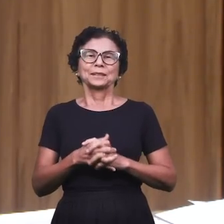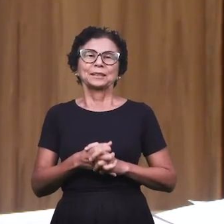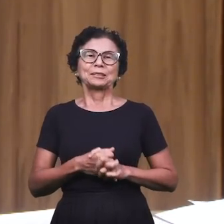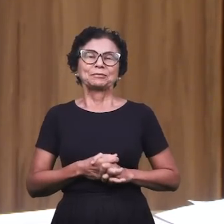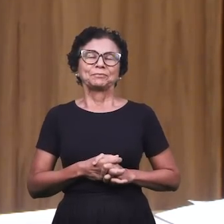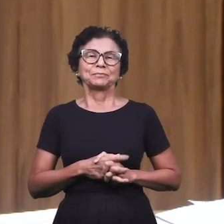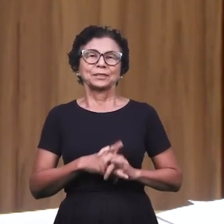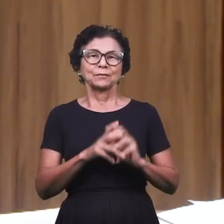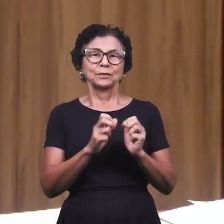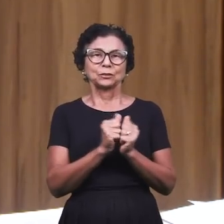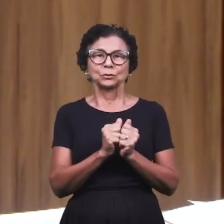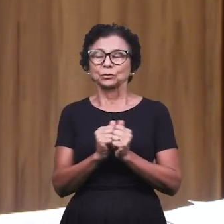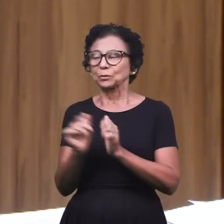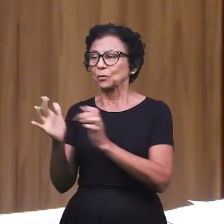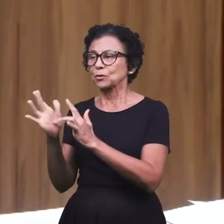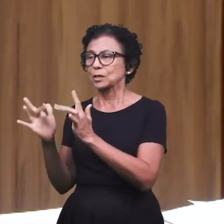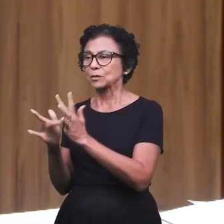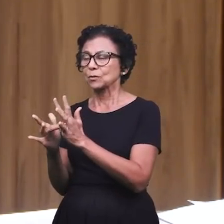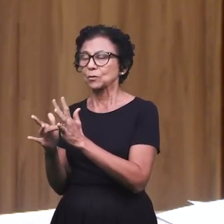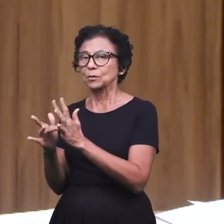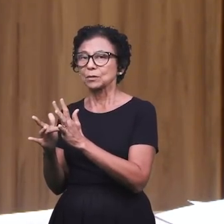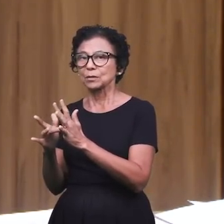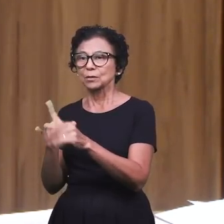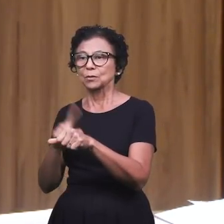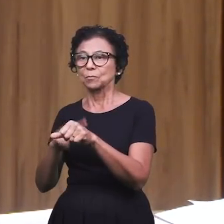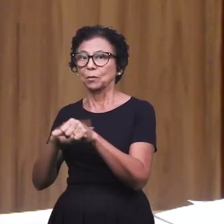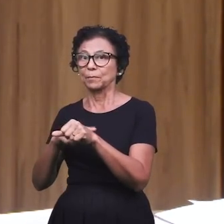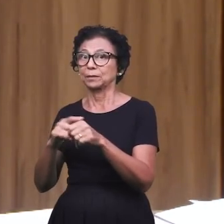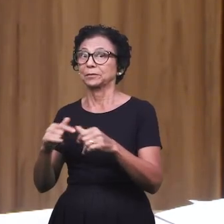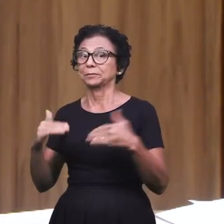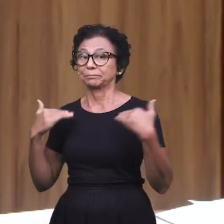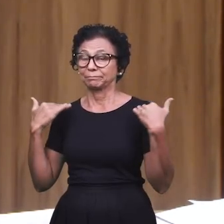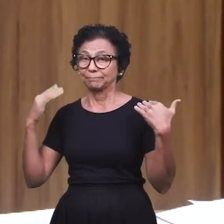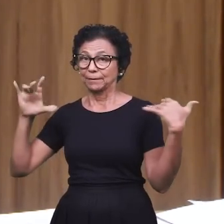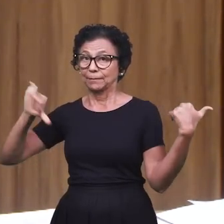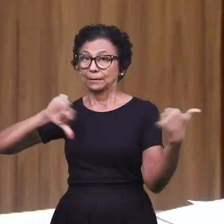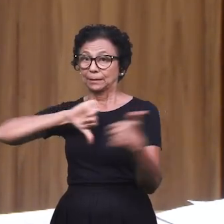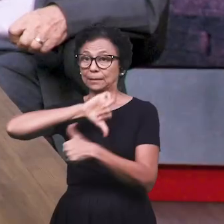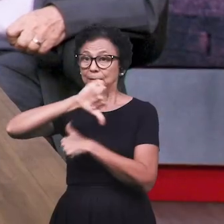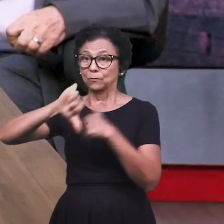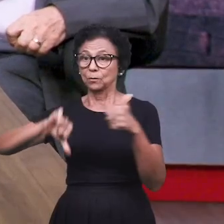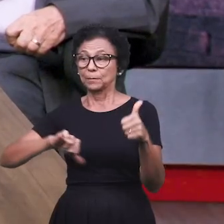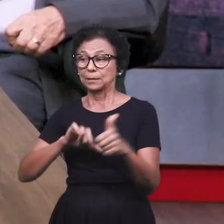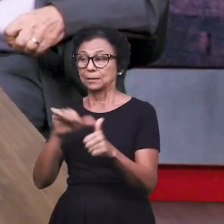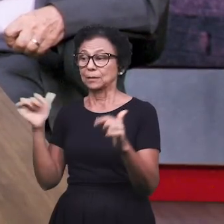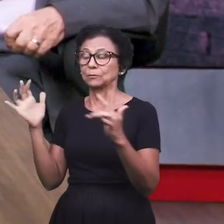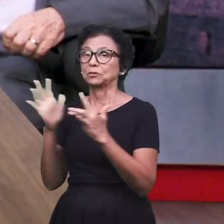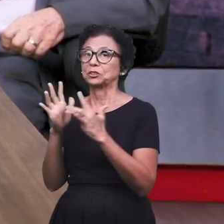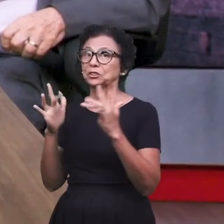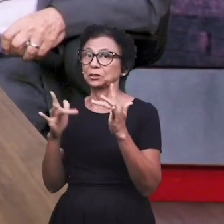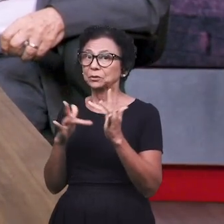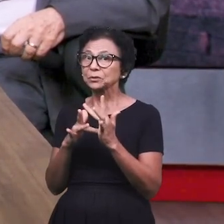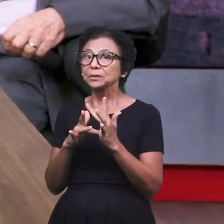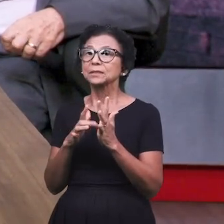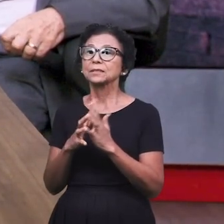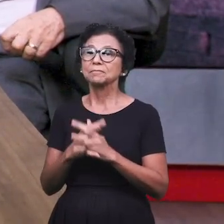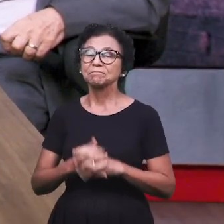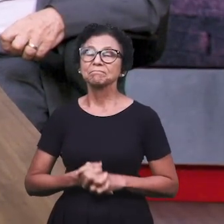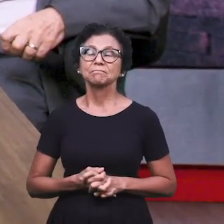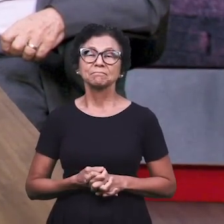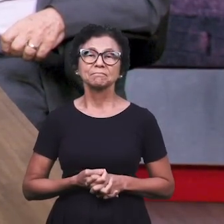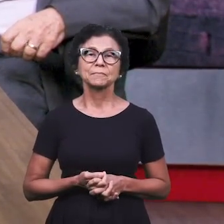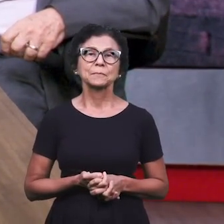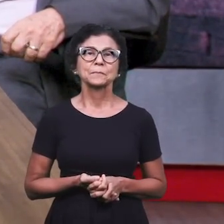junto ali. Ele, Tiago e João. Momento, rapaz, extraordinário. João 17, que fala sobre essa transfiguração, de 1 a 4, fala sobre